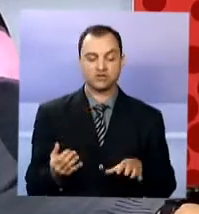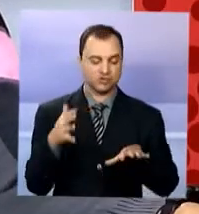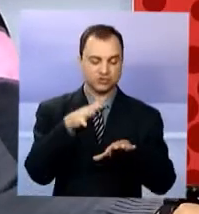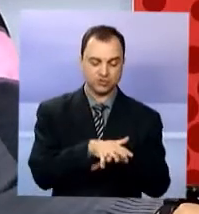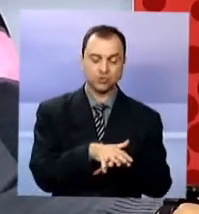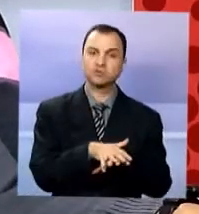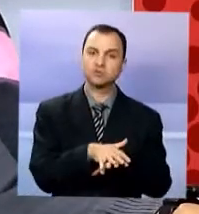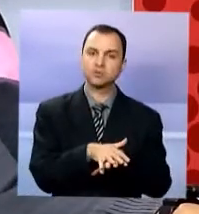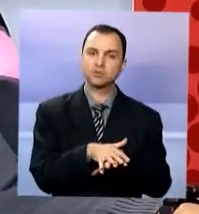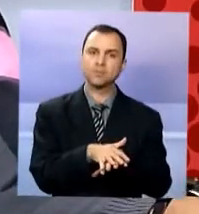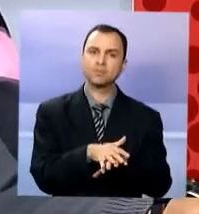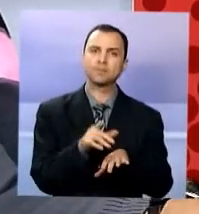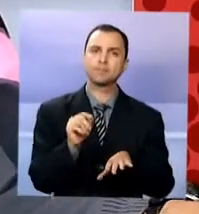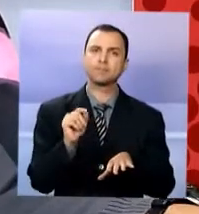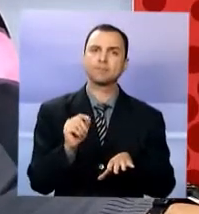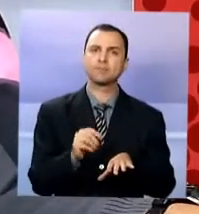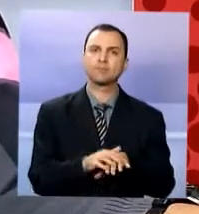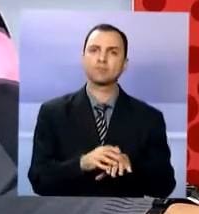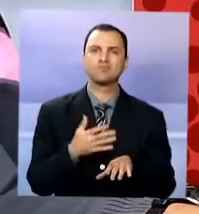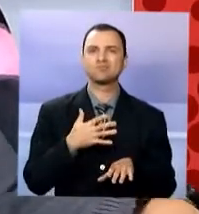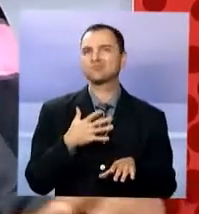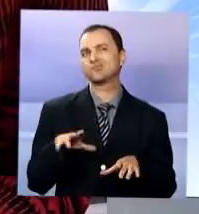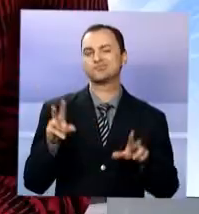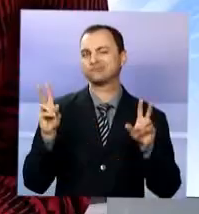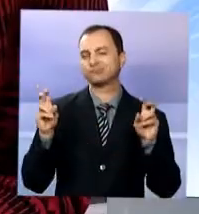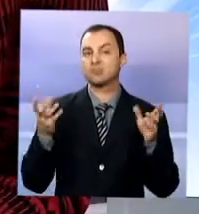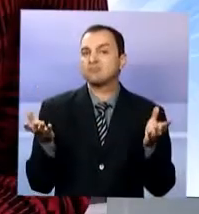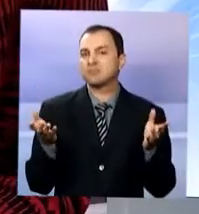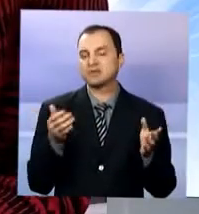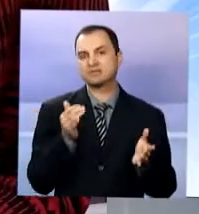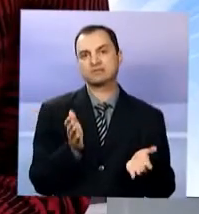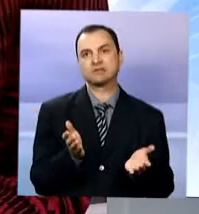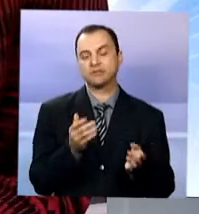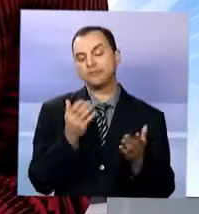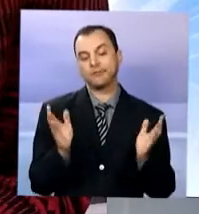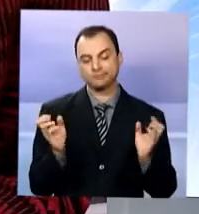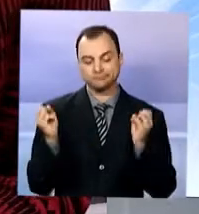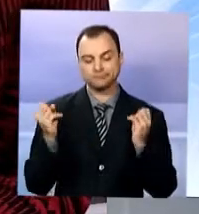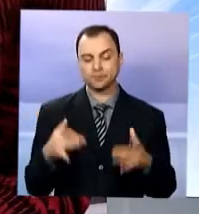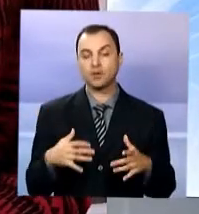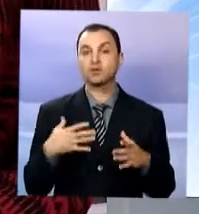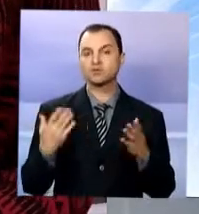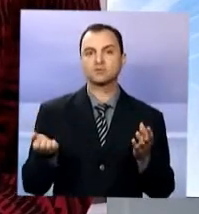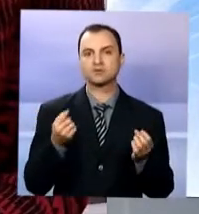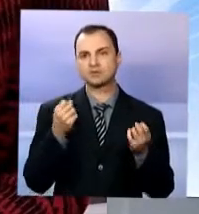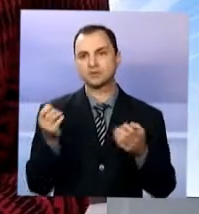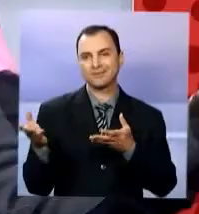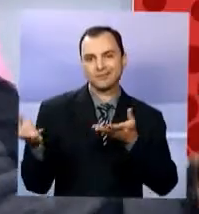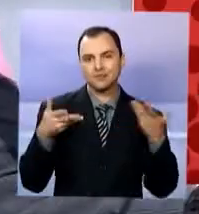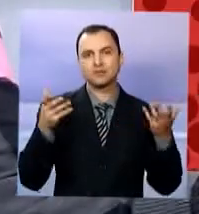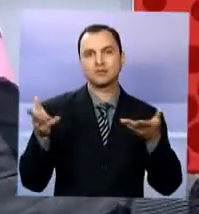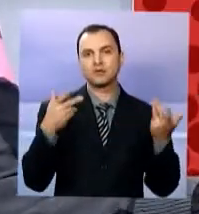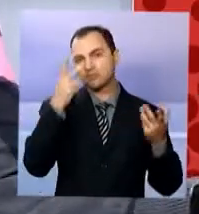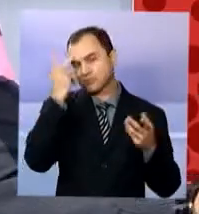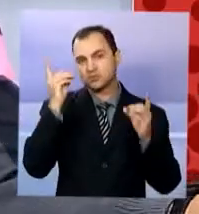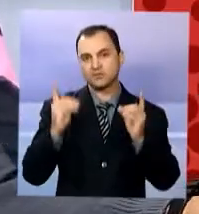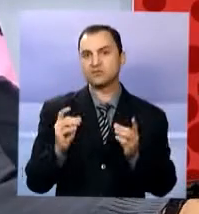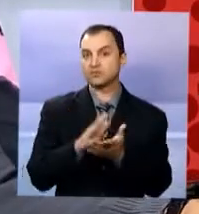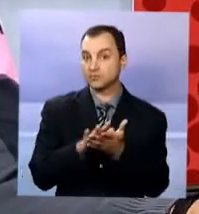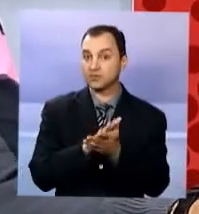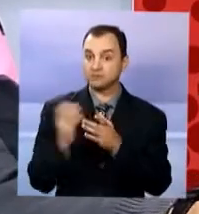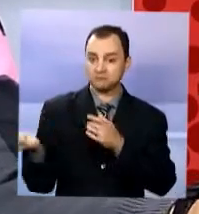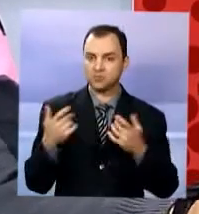inclusão né não gosto muito de se ter uma Mas vamos lá e a gente está tentando trazer as pessoas que não têm